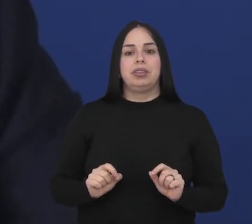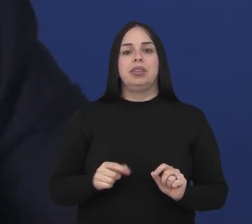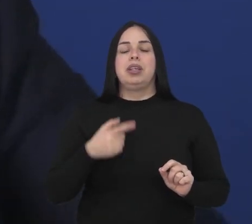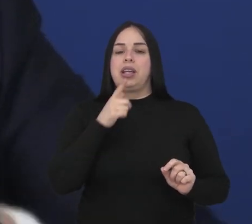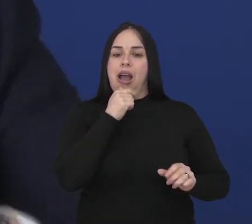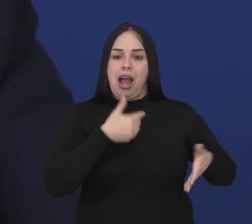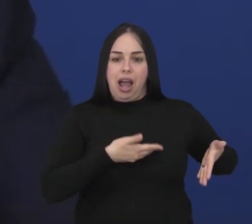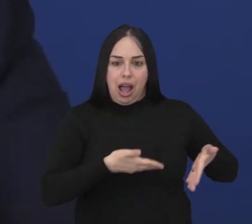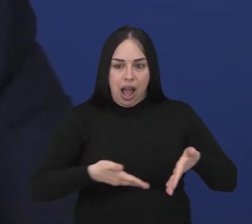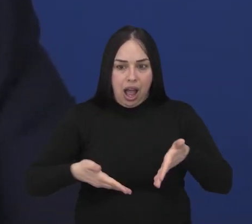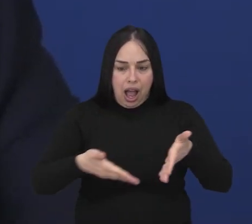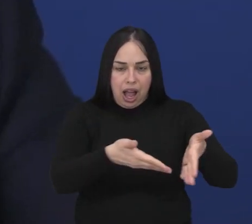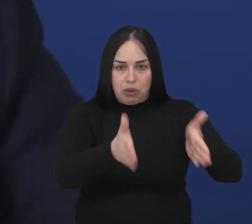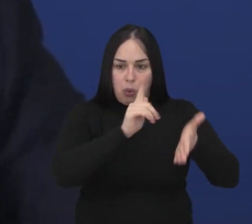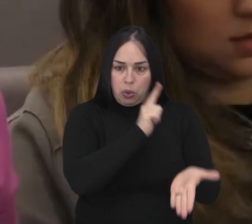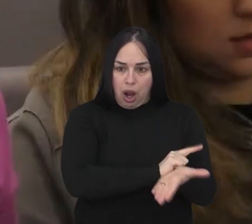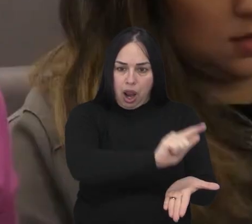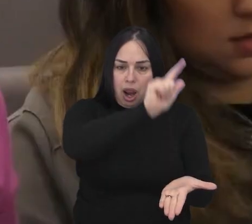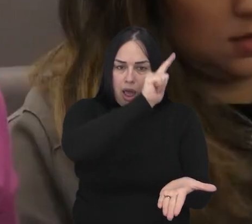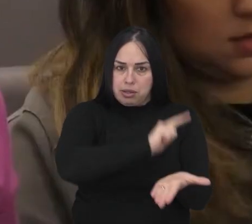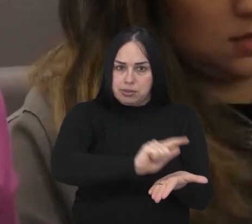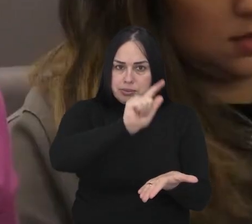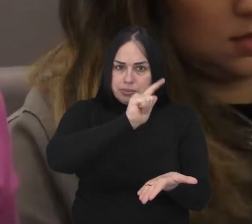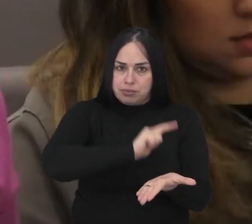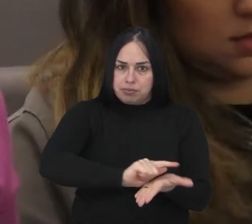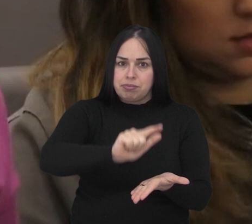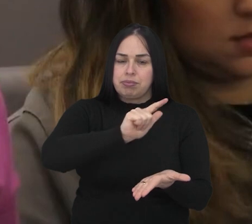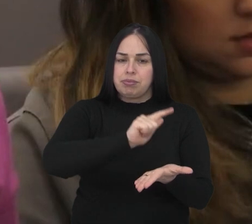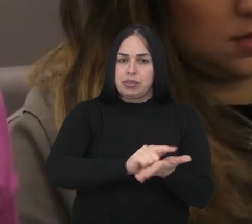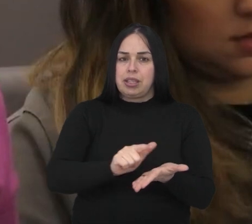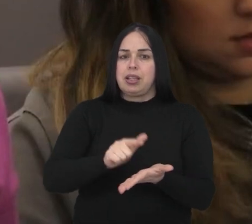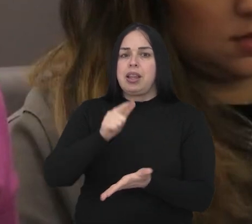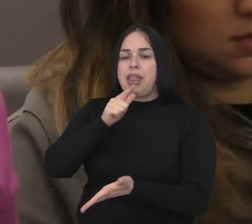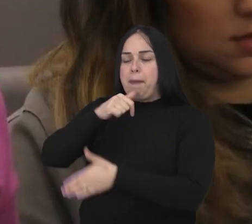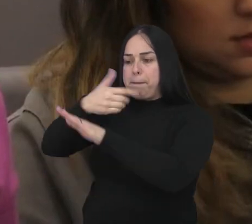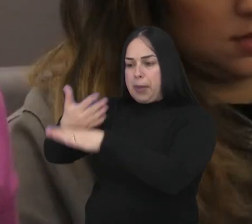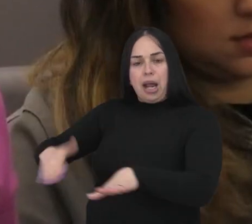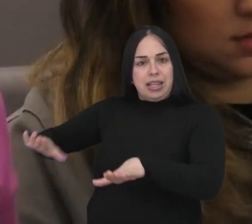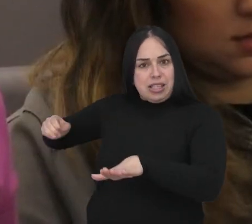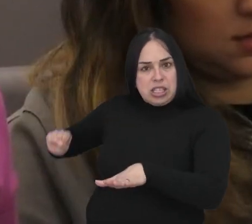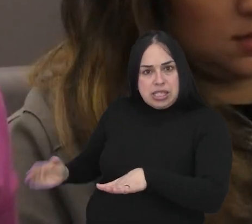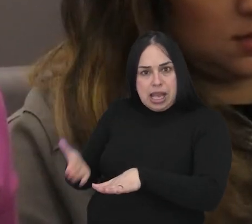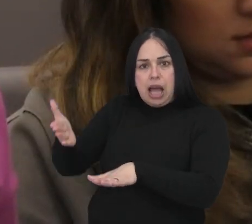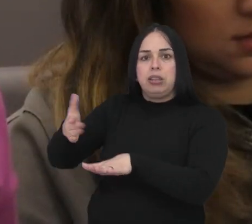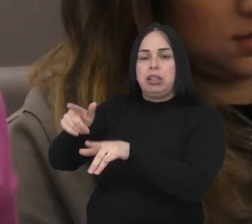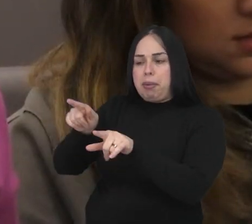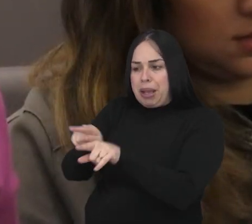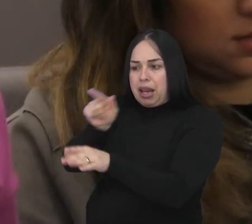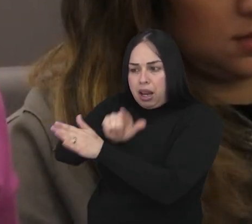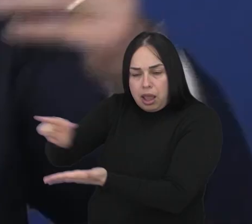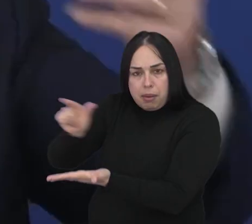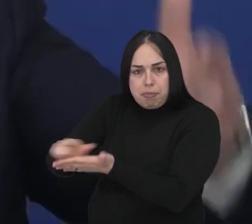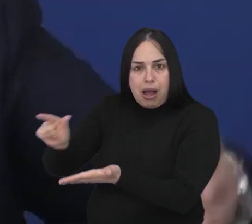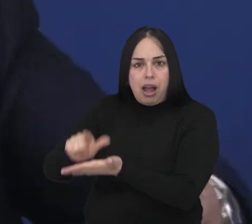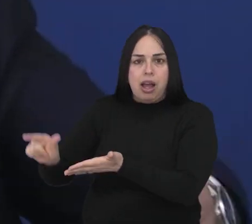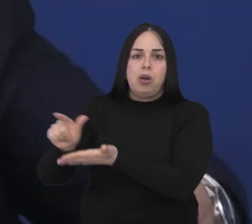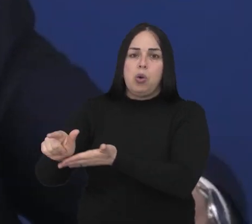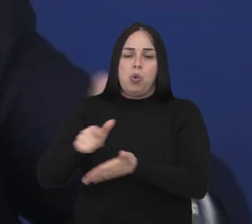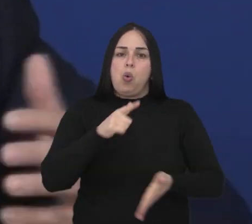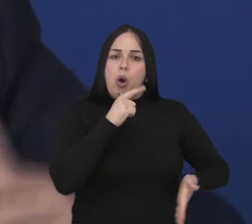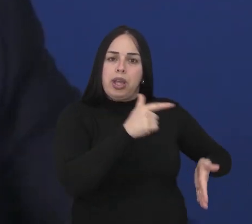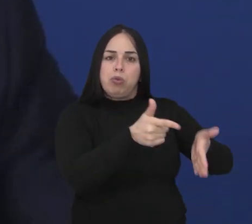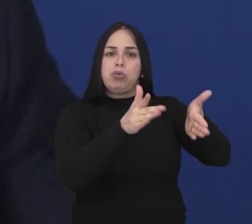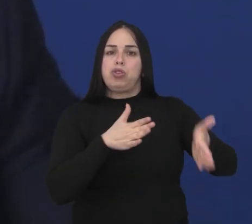queremos? O aumento da disponibilidade hídrica, nós queremos a balneabilidade das praias na Baixada Santista, a gente quer